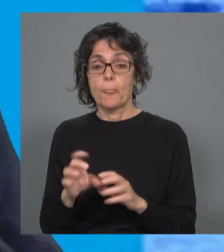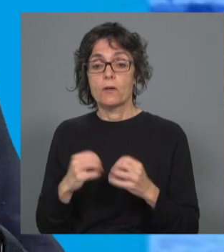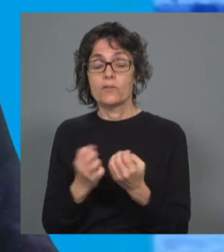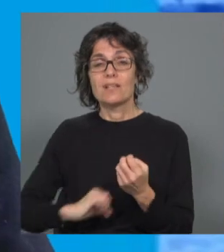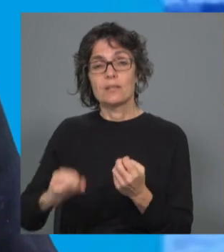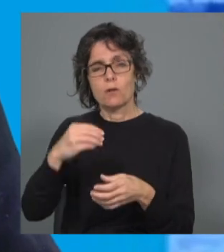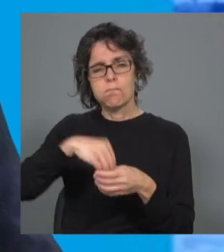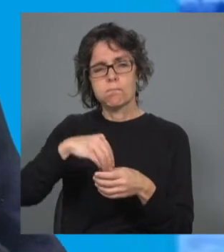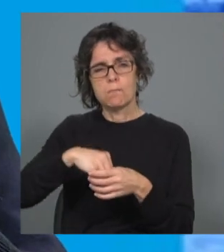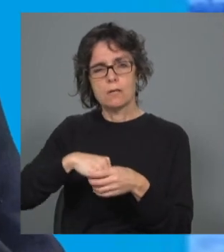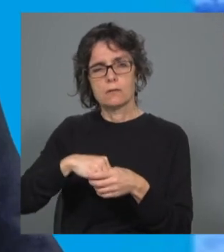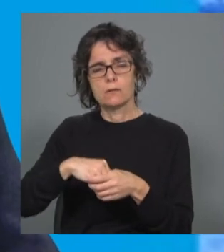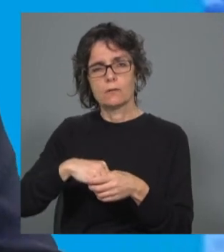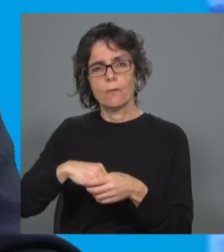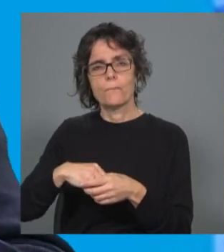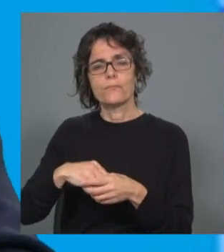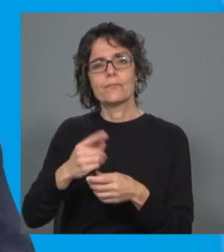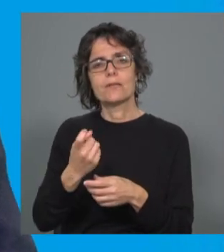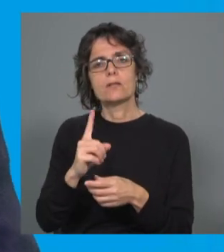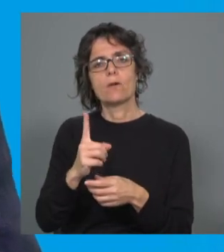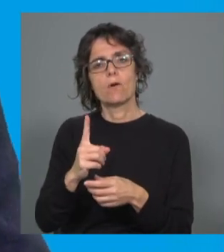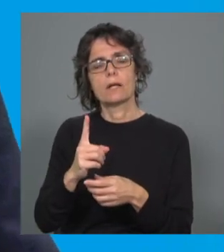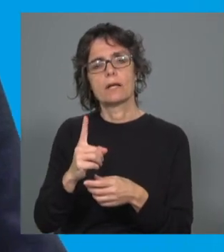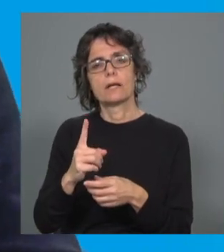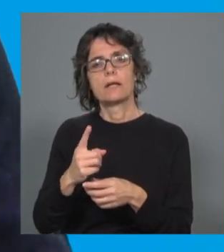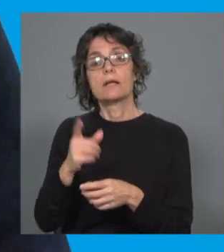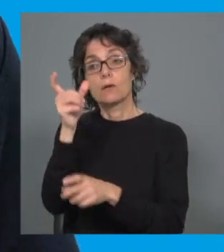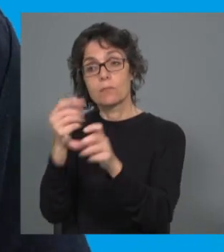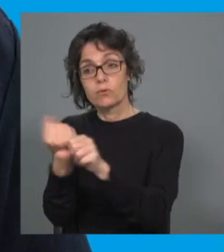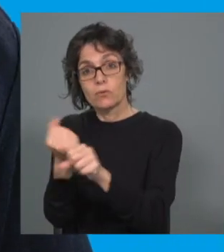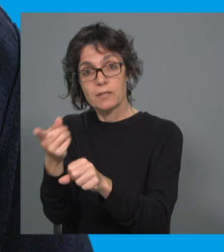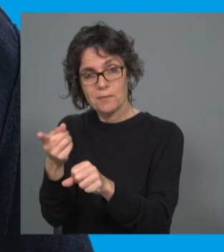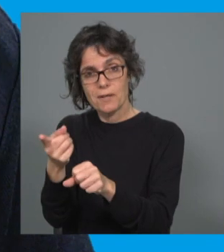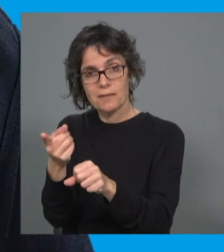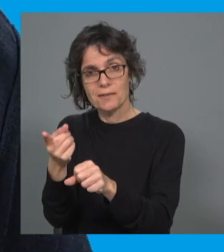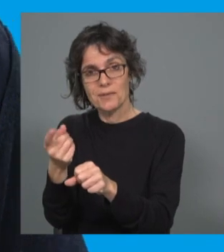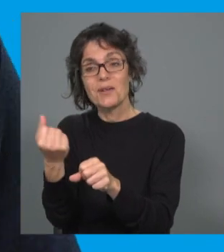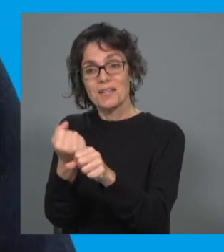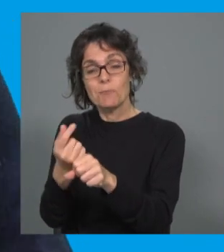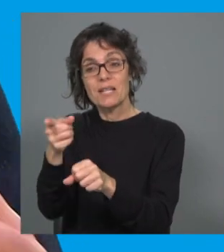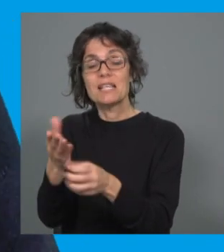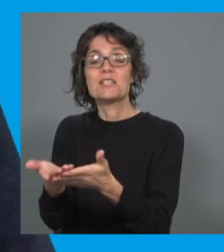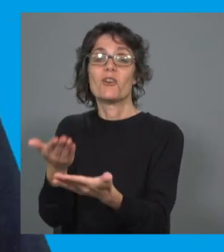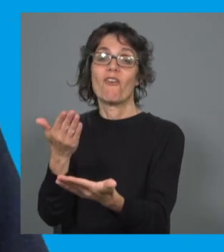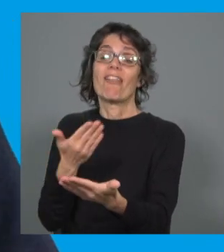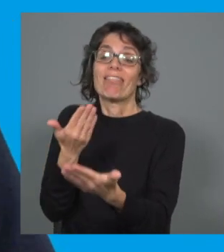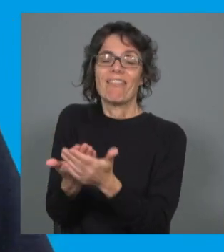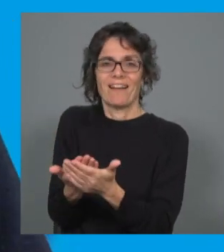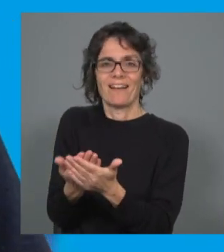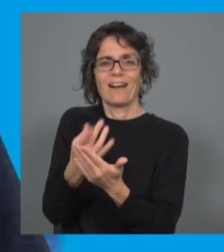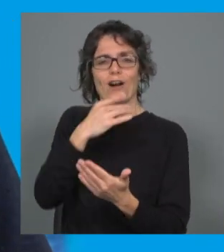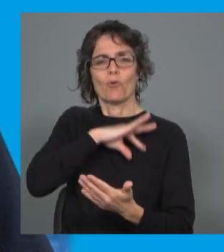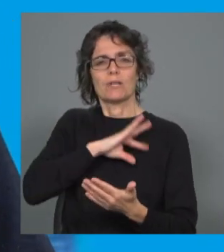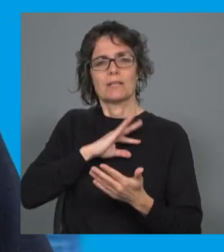atingir que os trabalhadores, através do fruto do seu trabalho, tenham o rendimento necessário para a